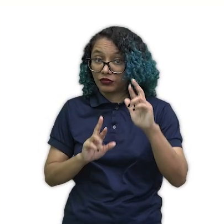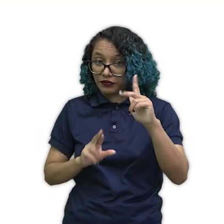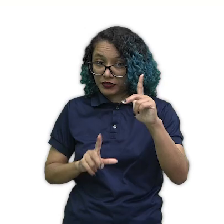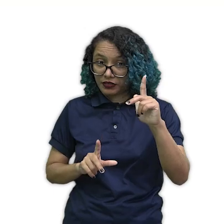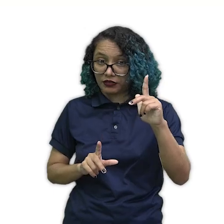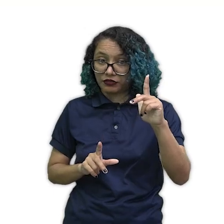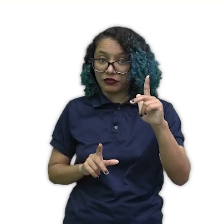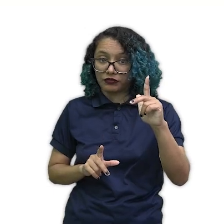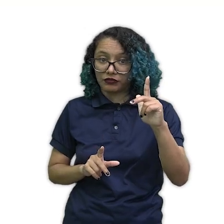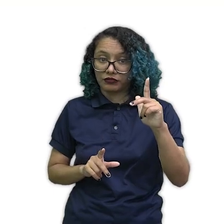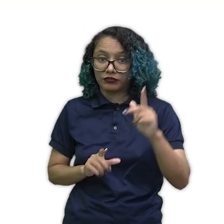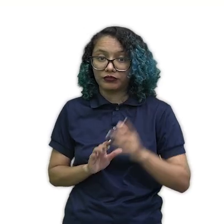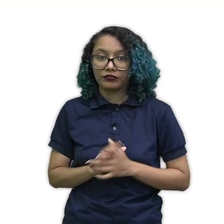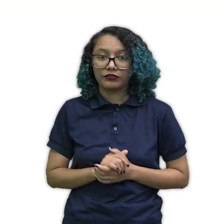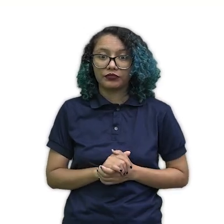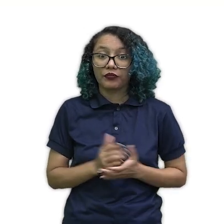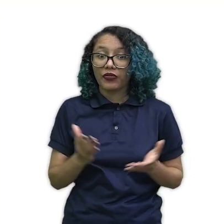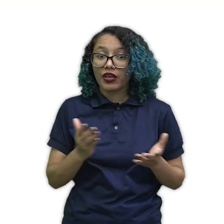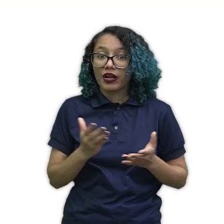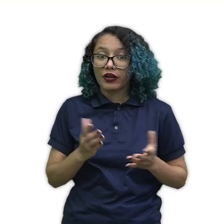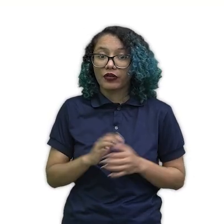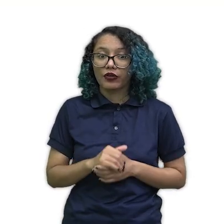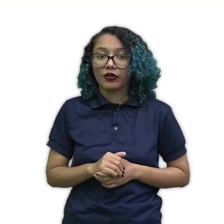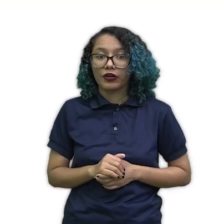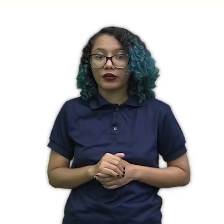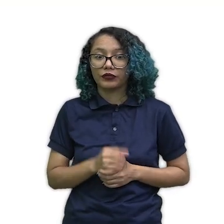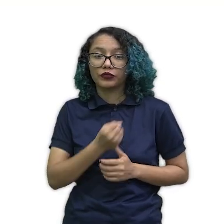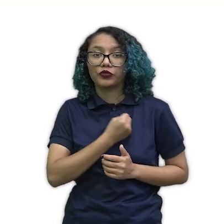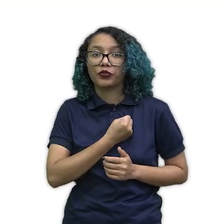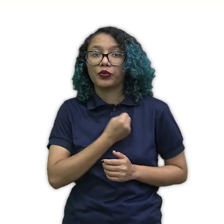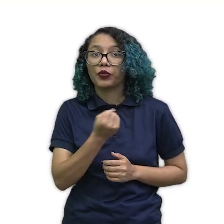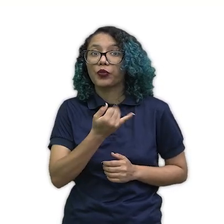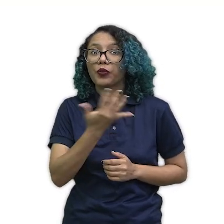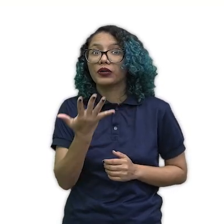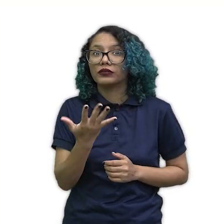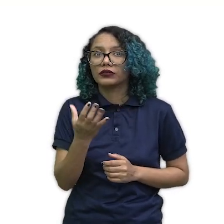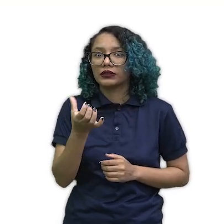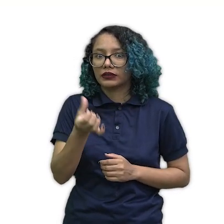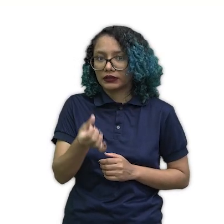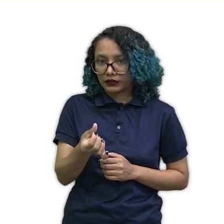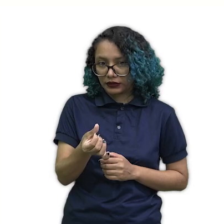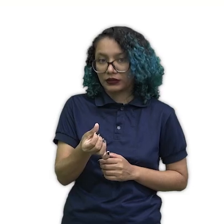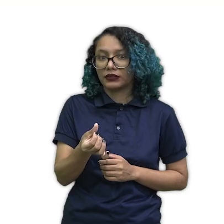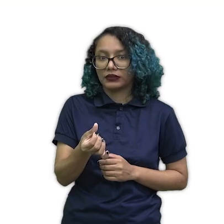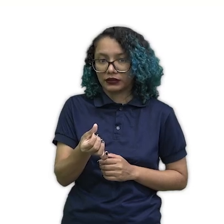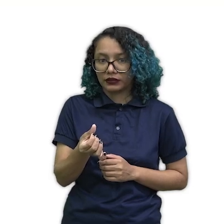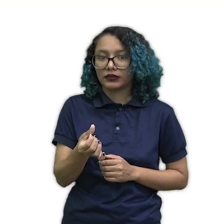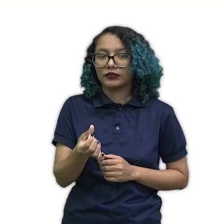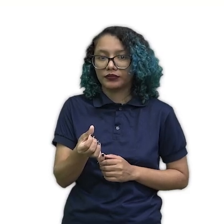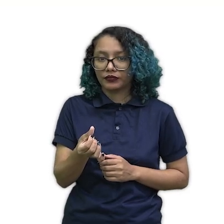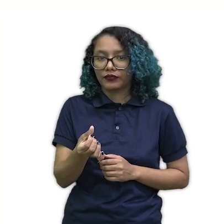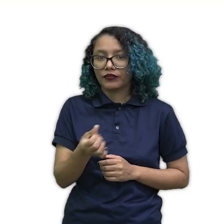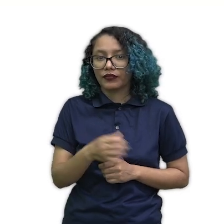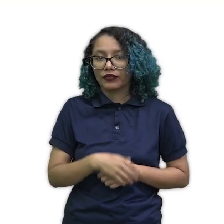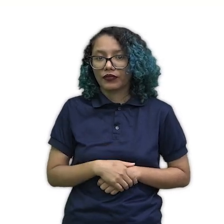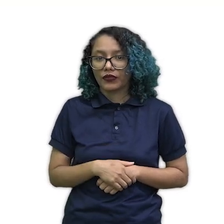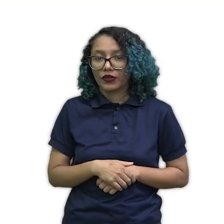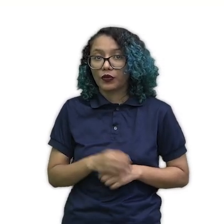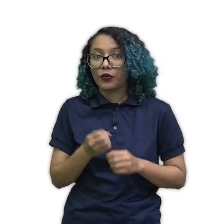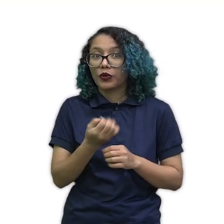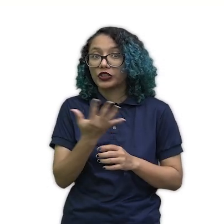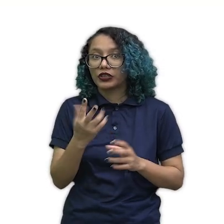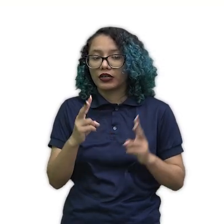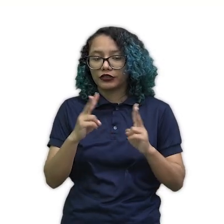cima, você tem agora um conjunto com 6 elementos, tá? Ou seja, você tem aí uma quantidade par